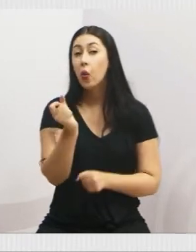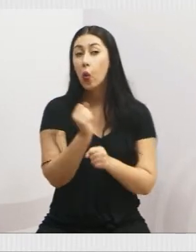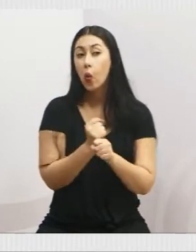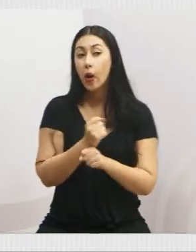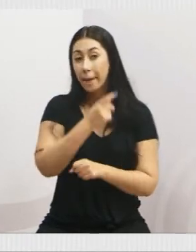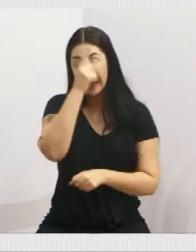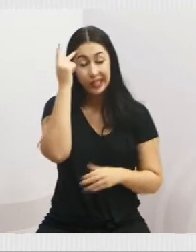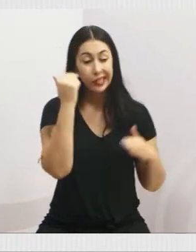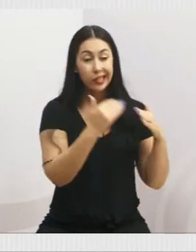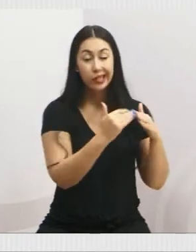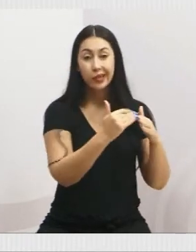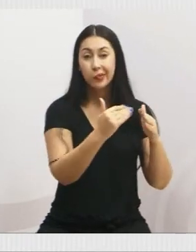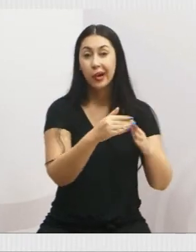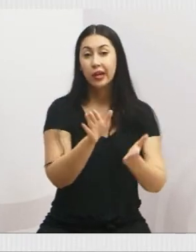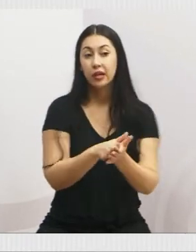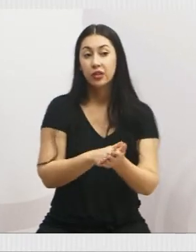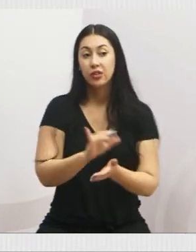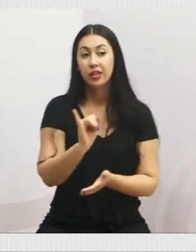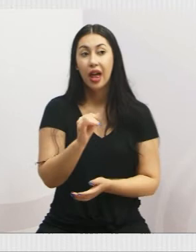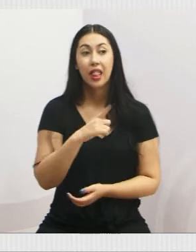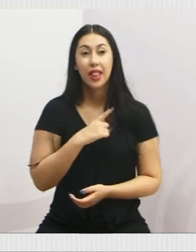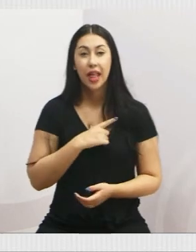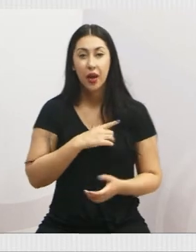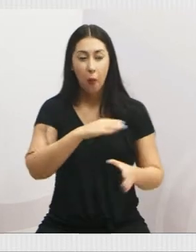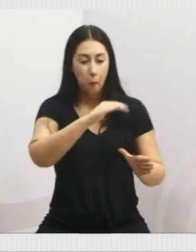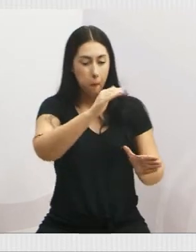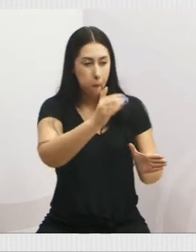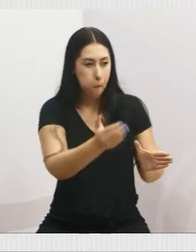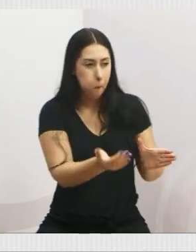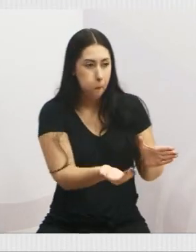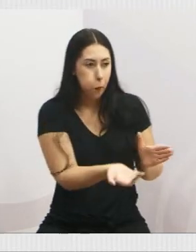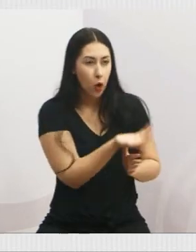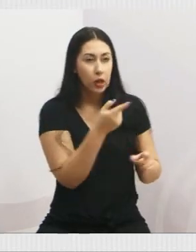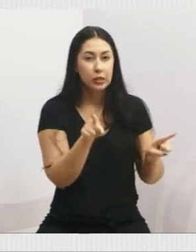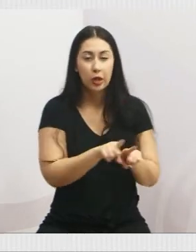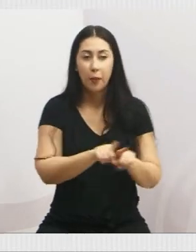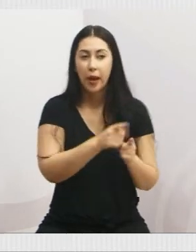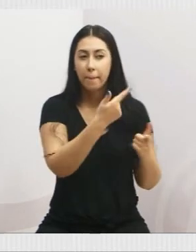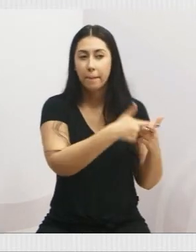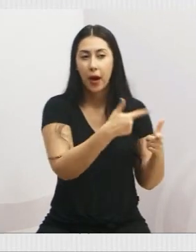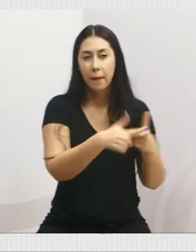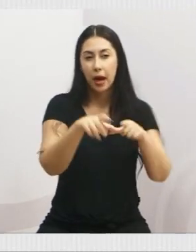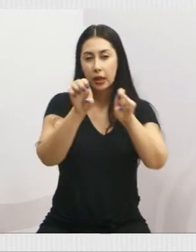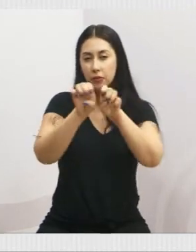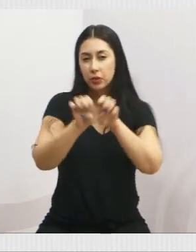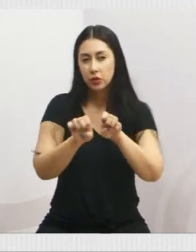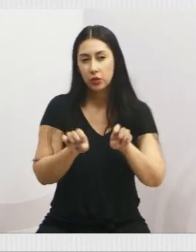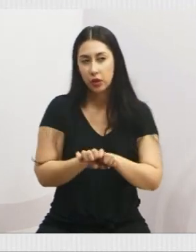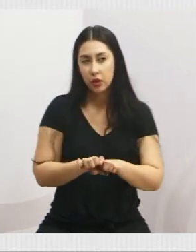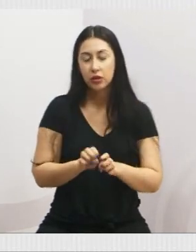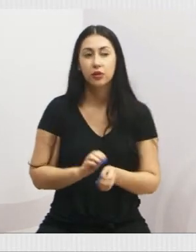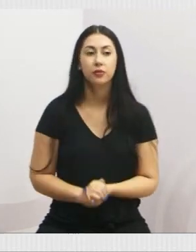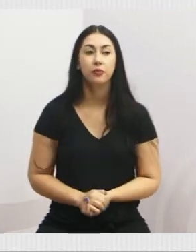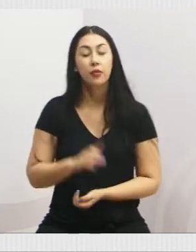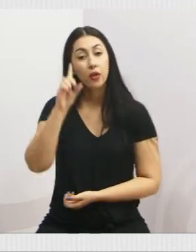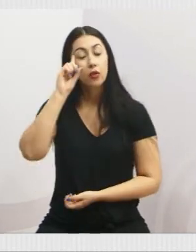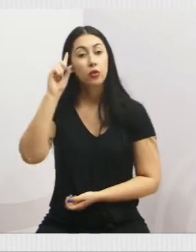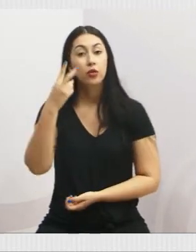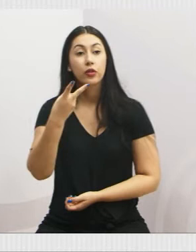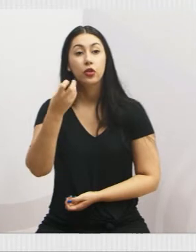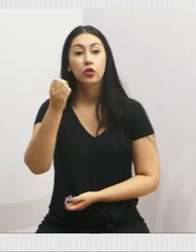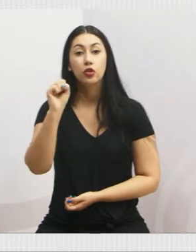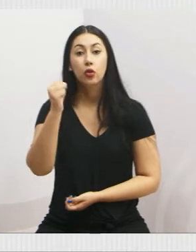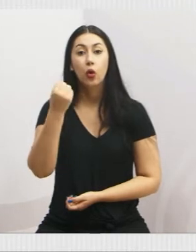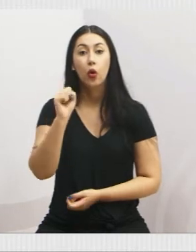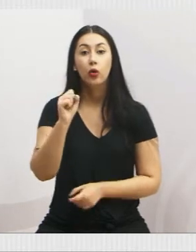em Jacareí convivem com uma cratera e vários problemas estruturais no prédio onde moram. Em 28 de fevereiro